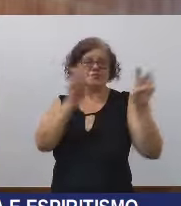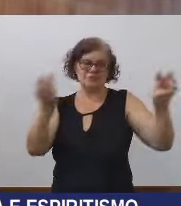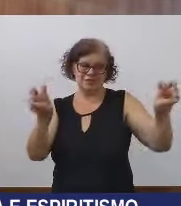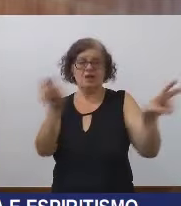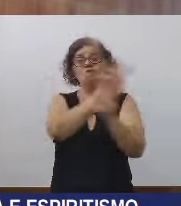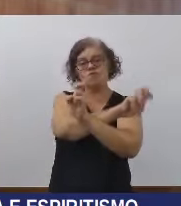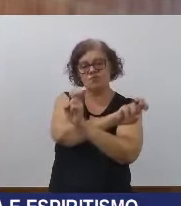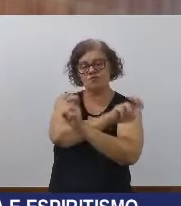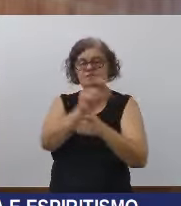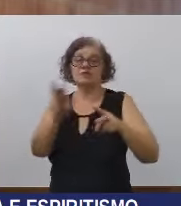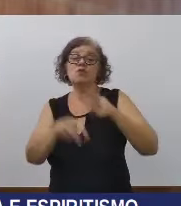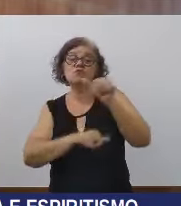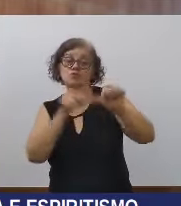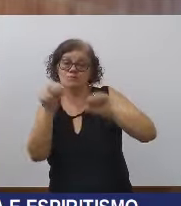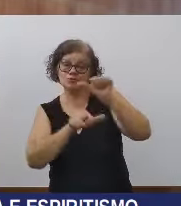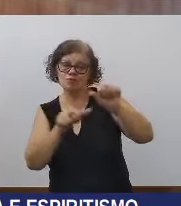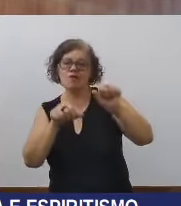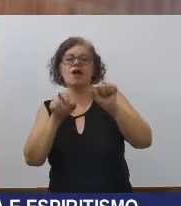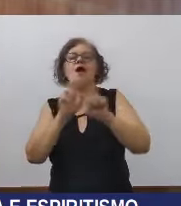comum.